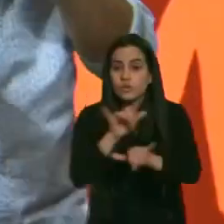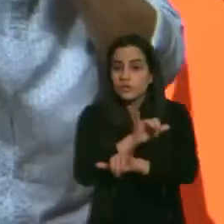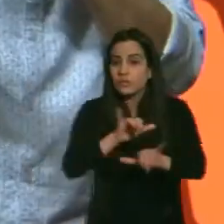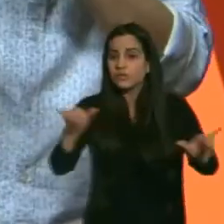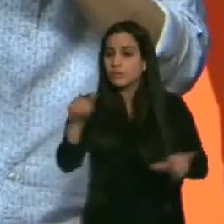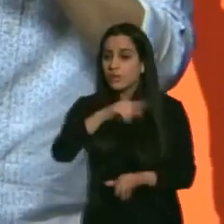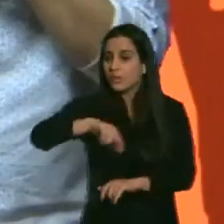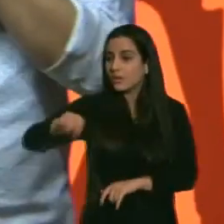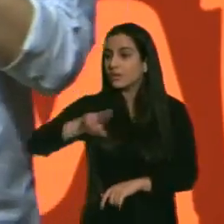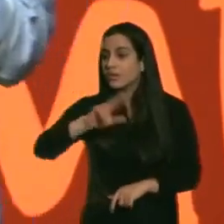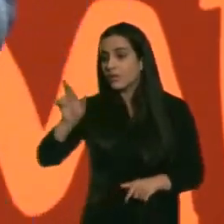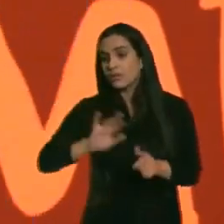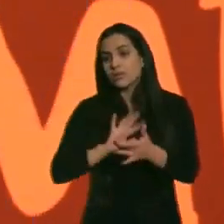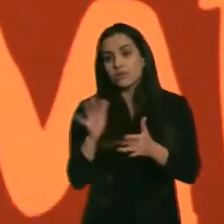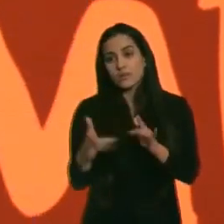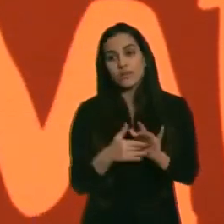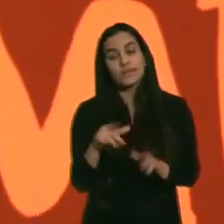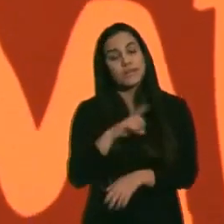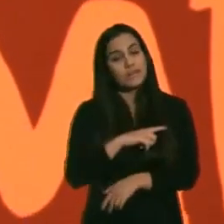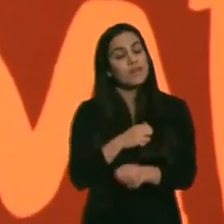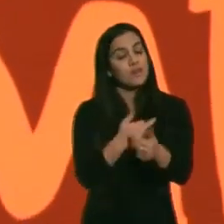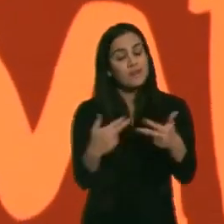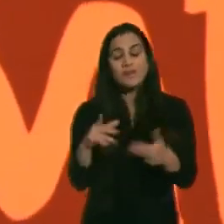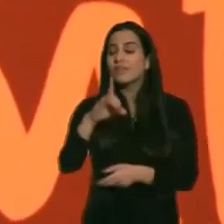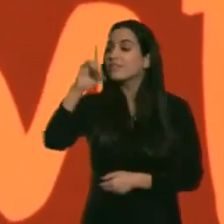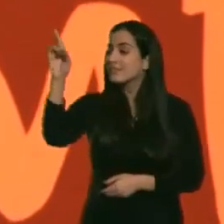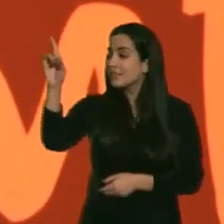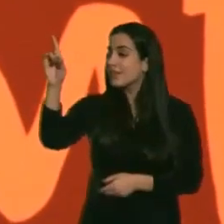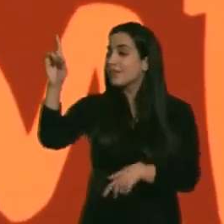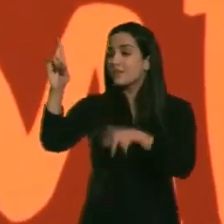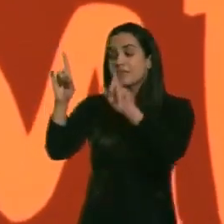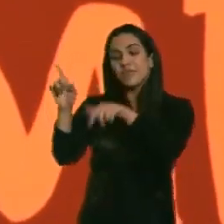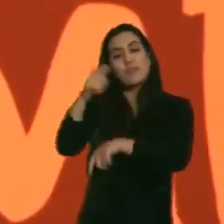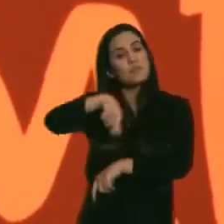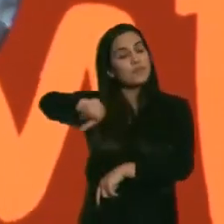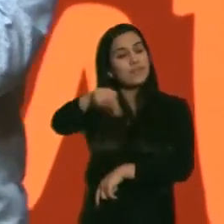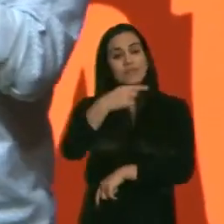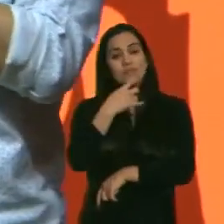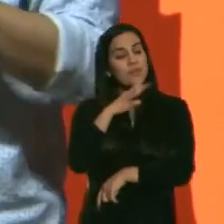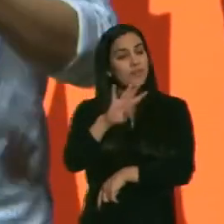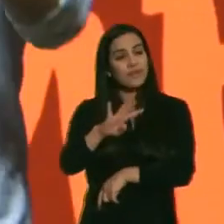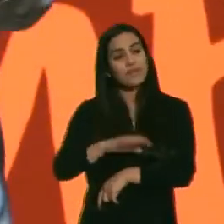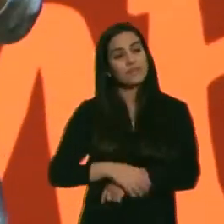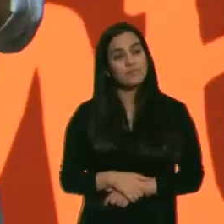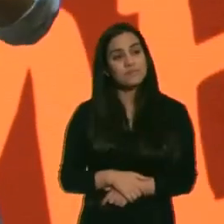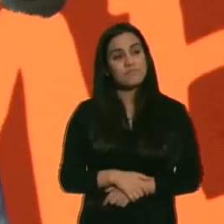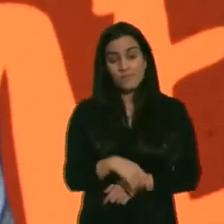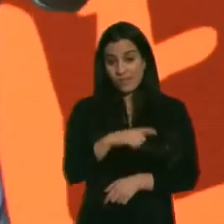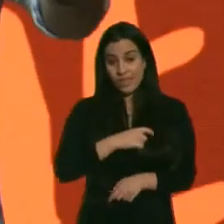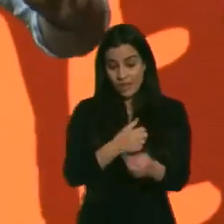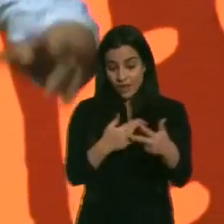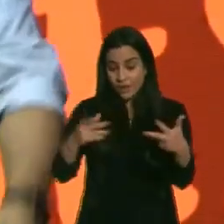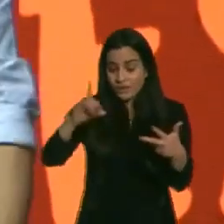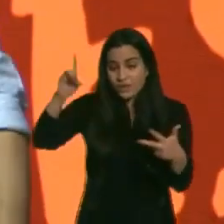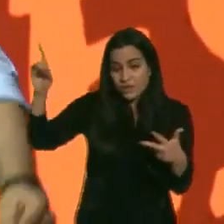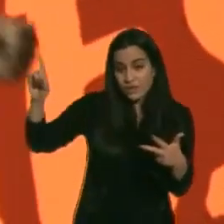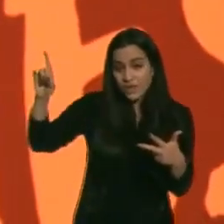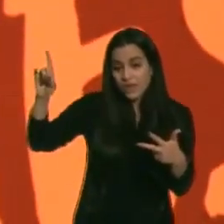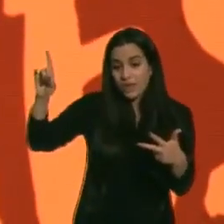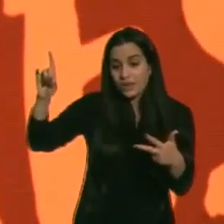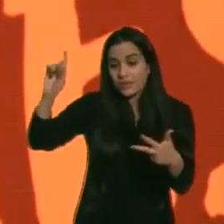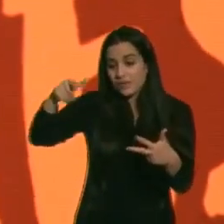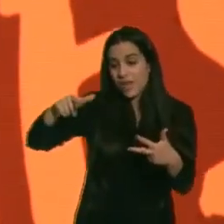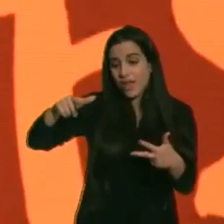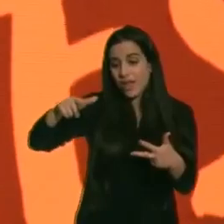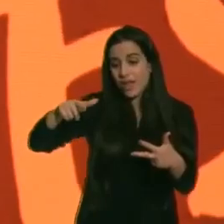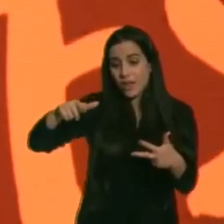Jesus: existem coisas de Deus que você não conhece. Existem coisas de Deus que vão